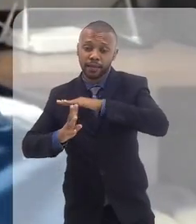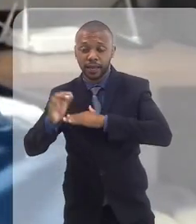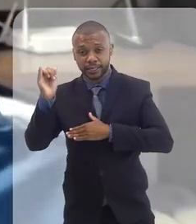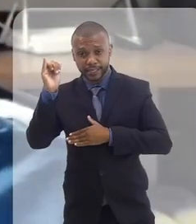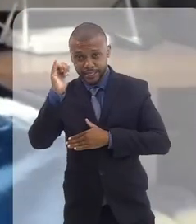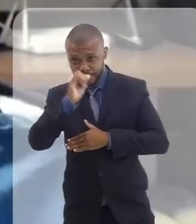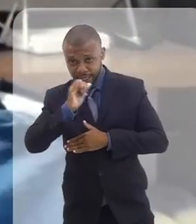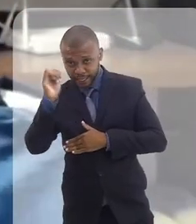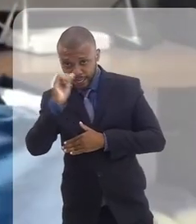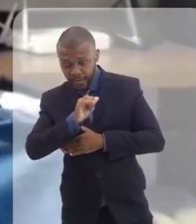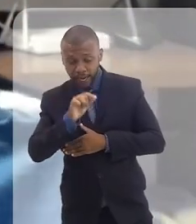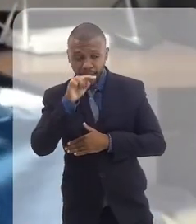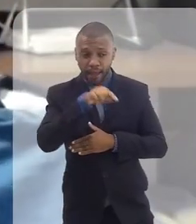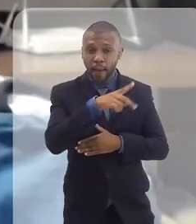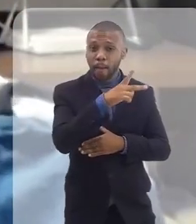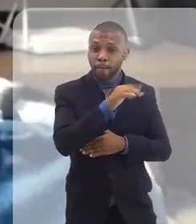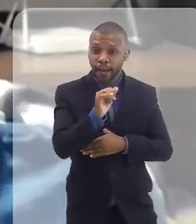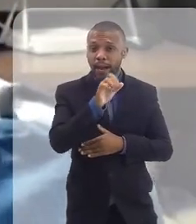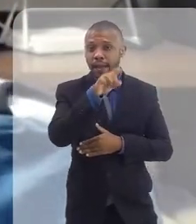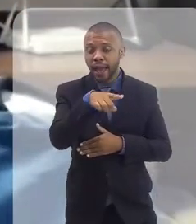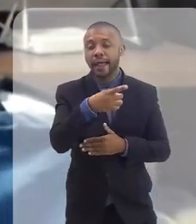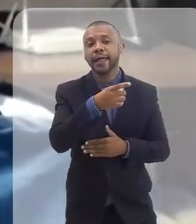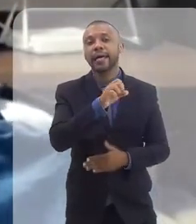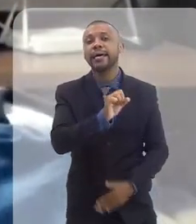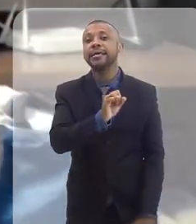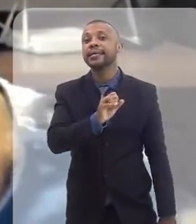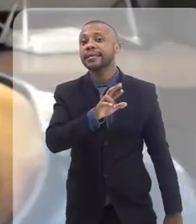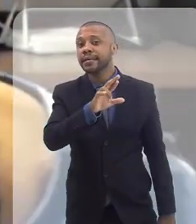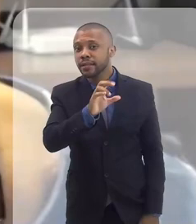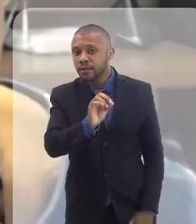de Florença, por parte de papai,